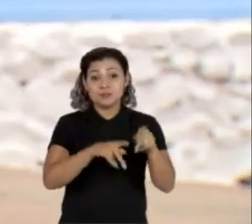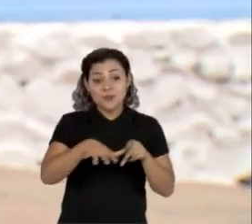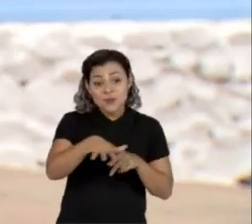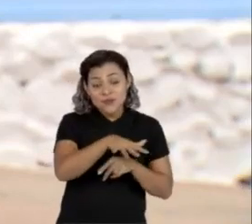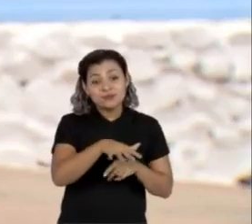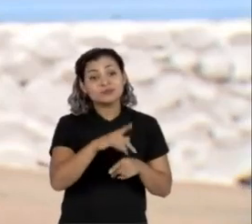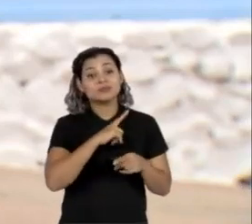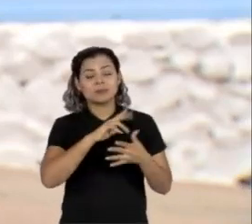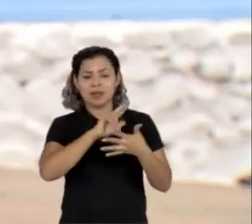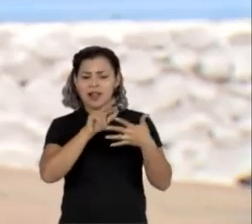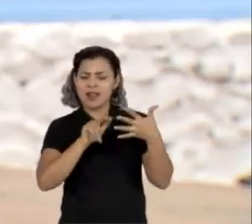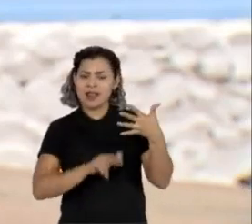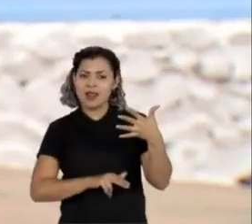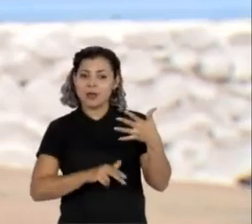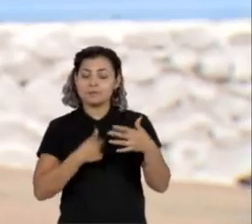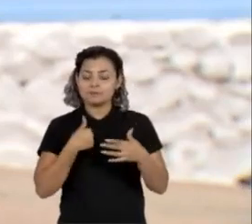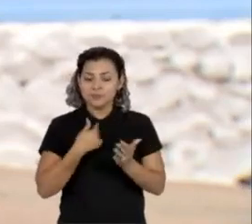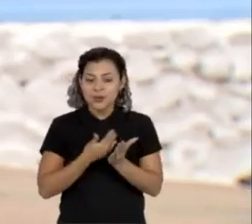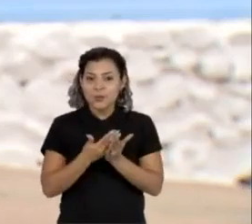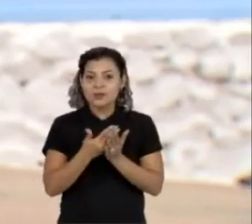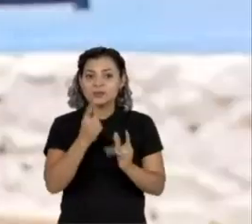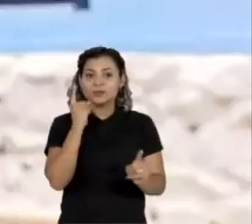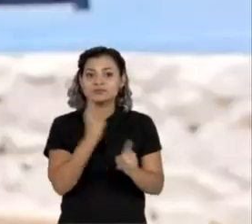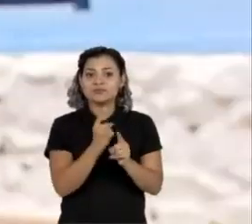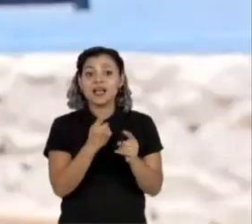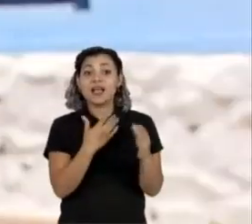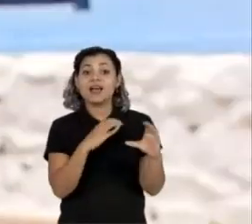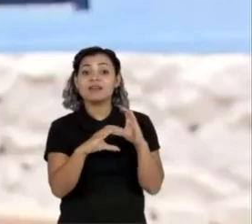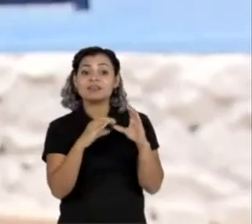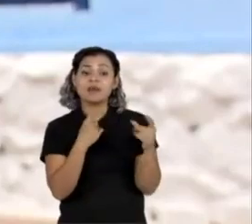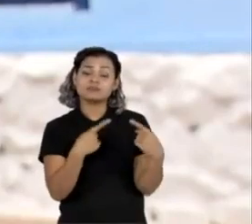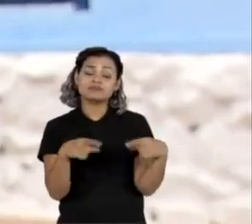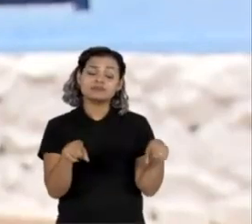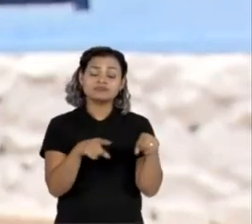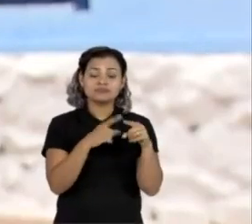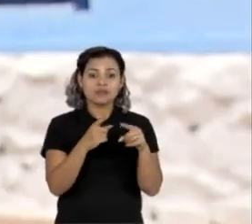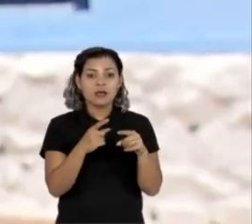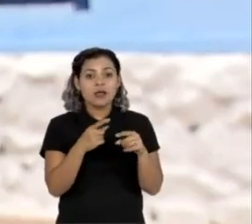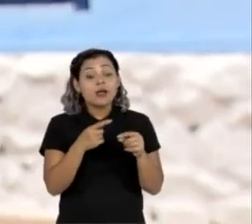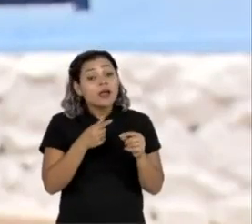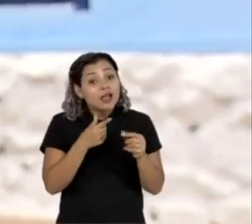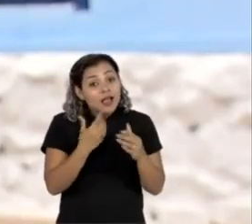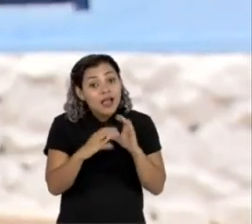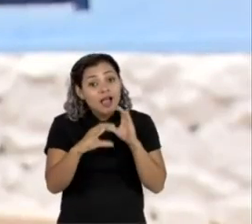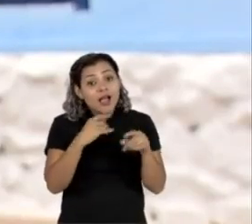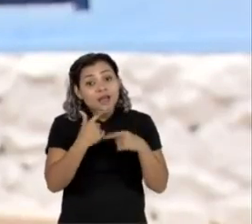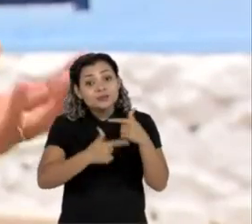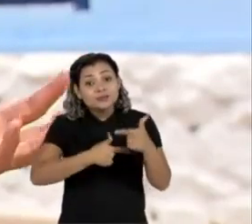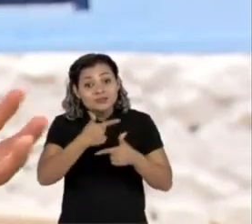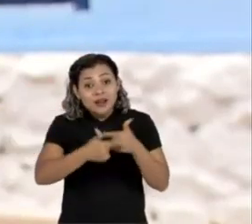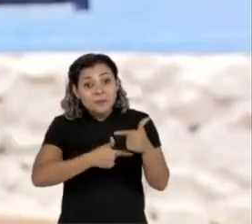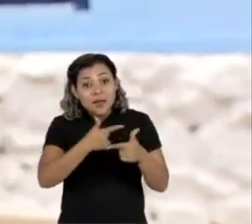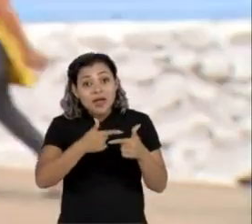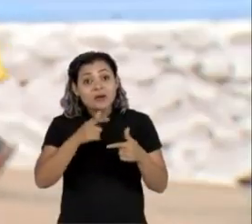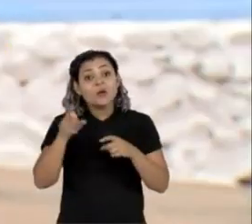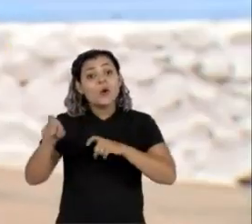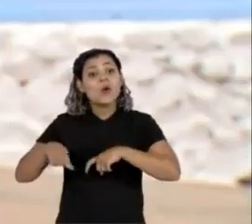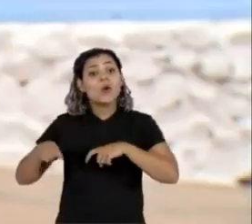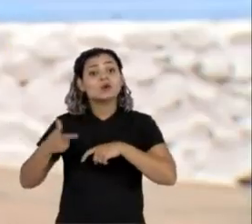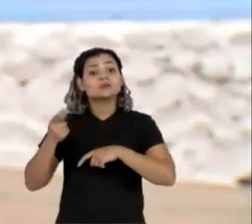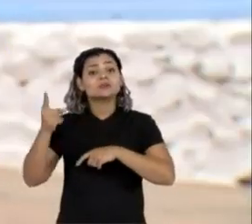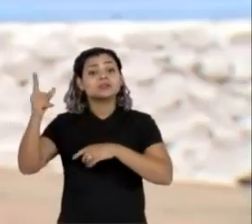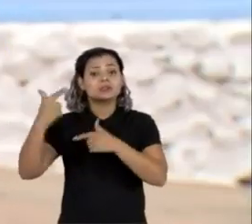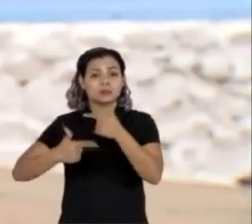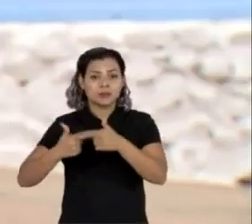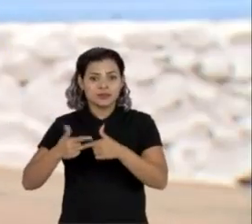gente começou a se encontrar para cantar. E surgiram cantos de trabalho que elas faziam na roça. Eu falei, gente,